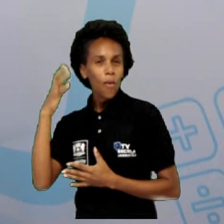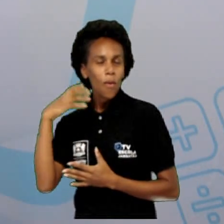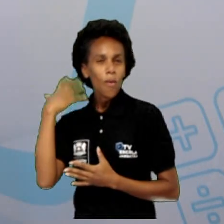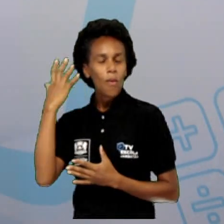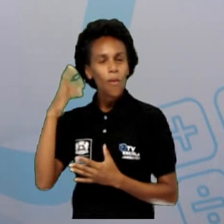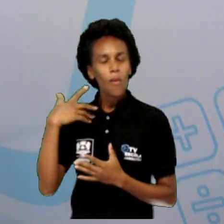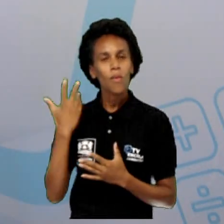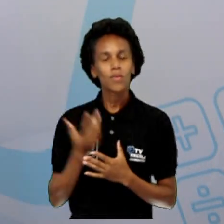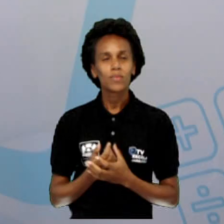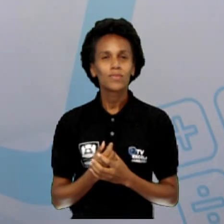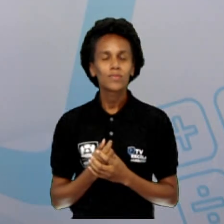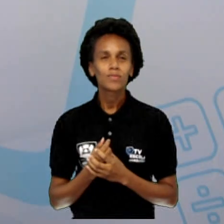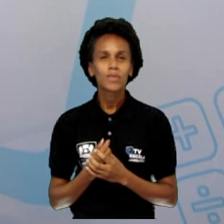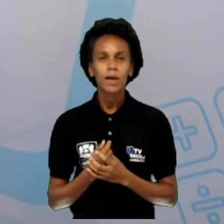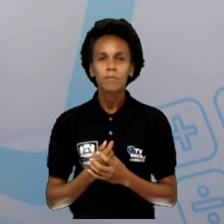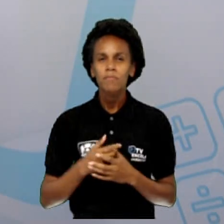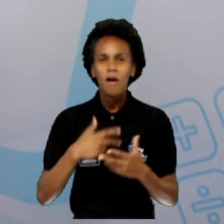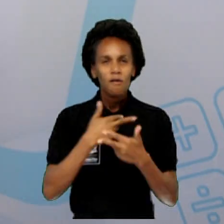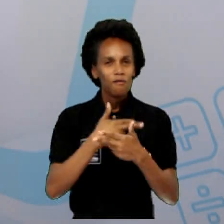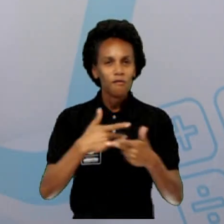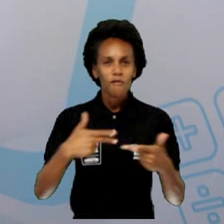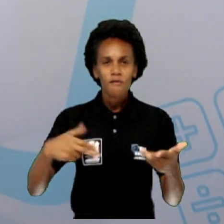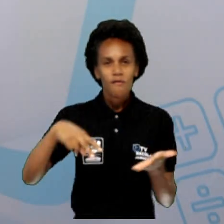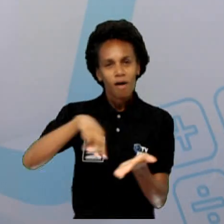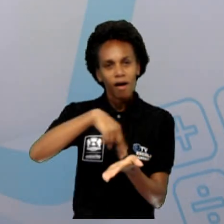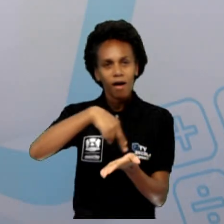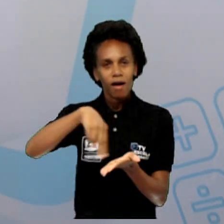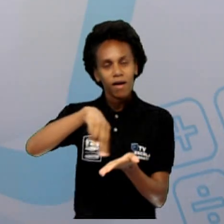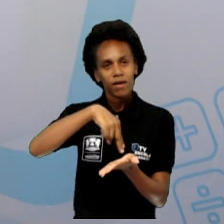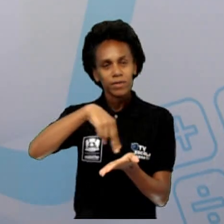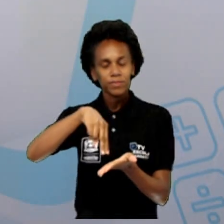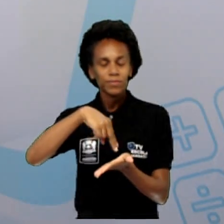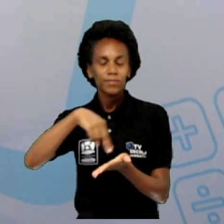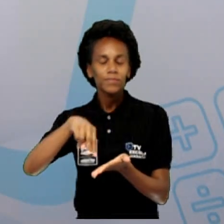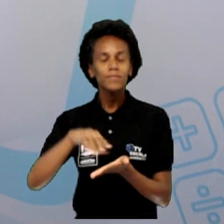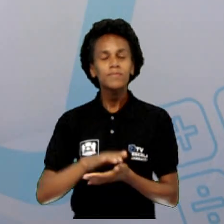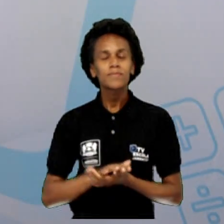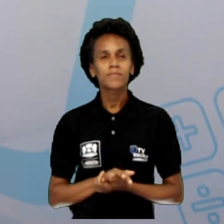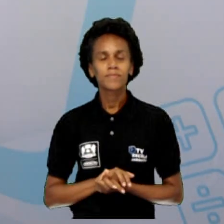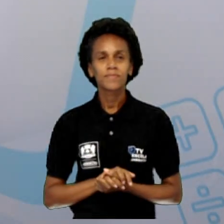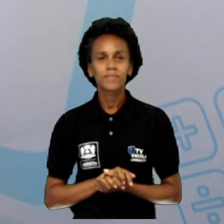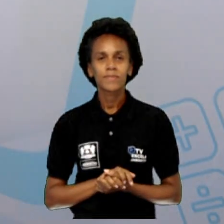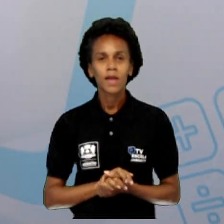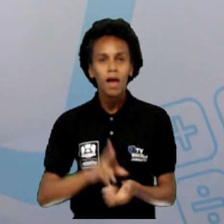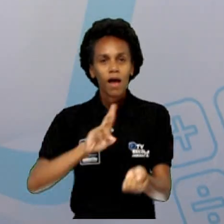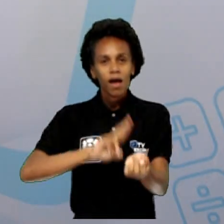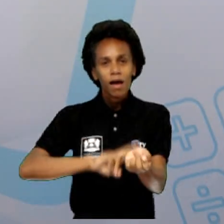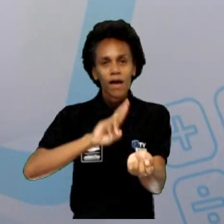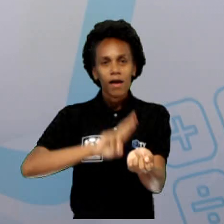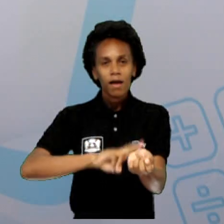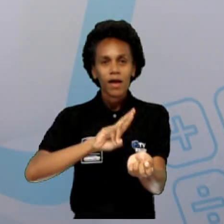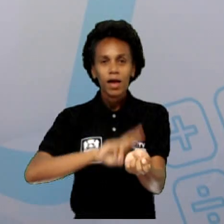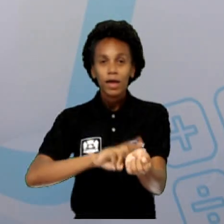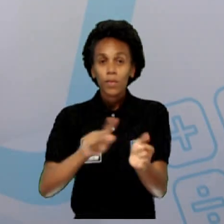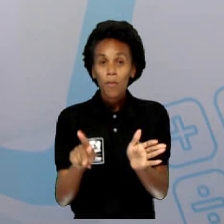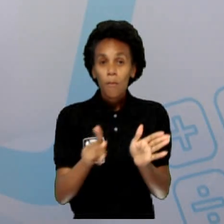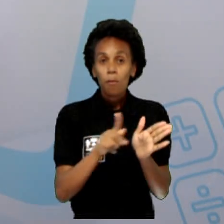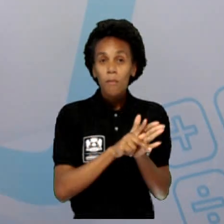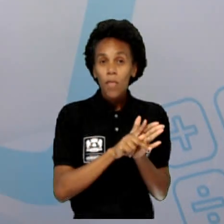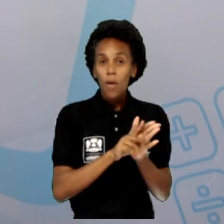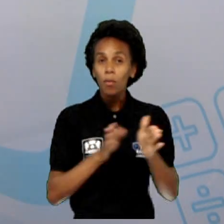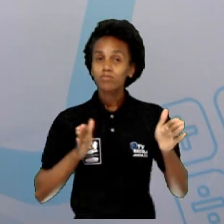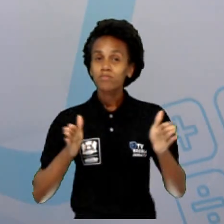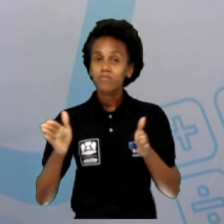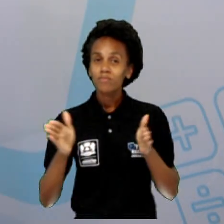Chachado, coco, tá certo? Que são danças típicas da época, ritmo típico da época, tá?